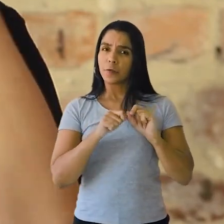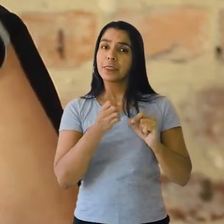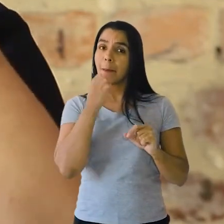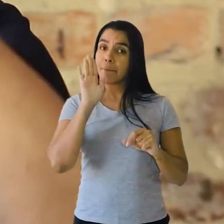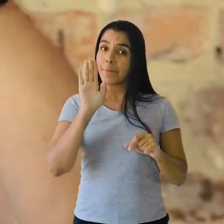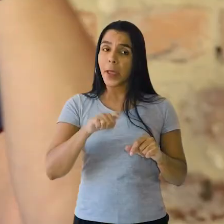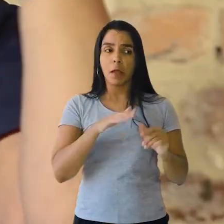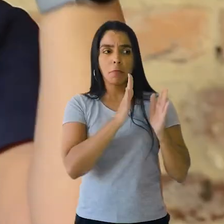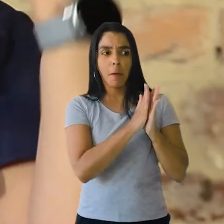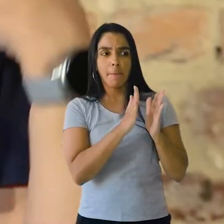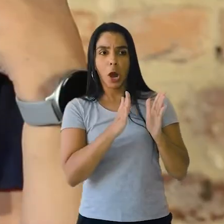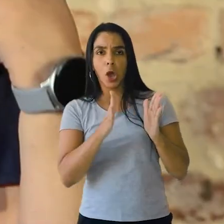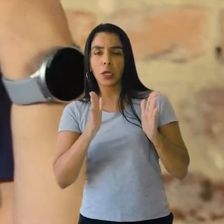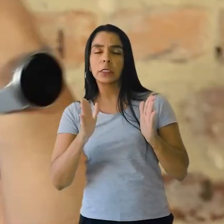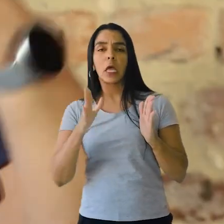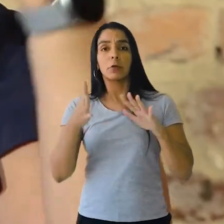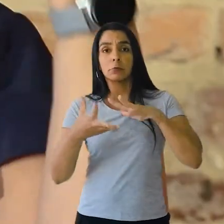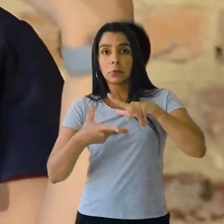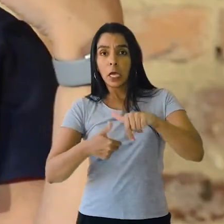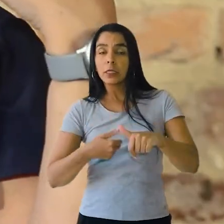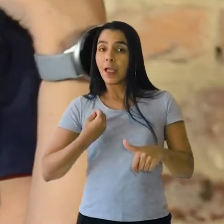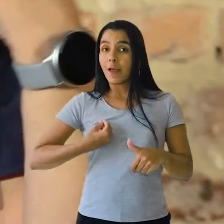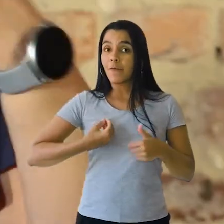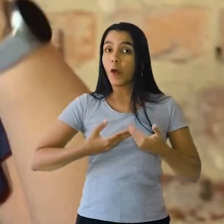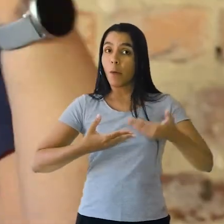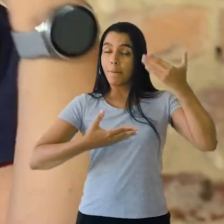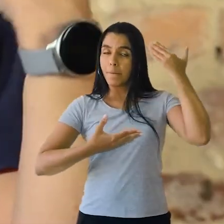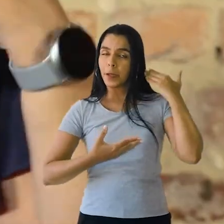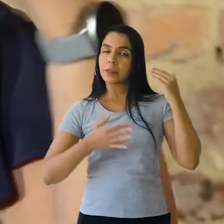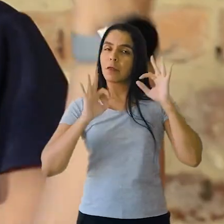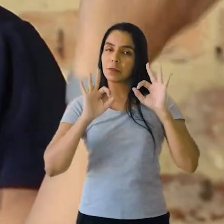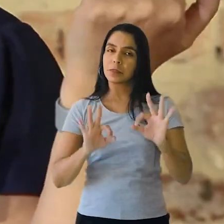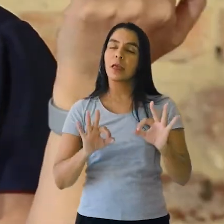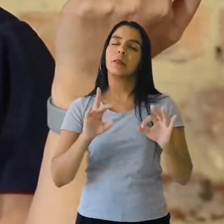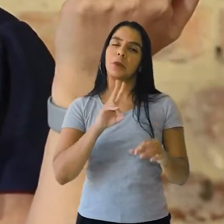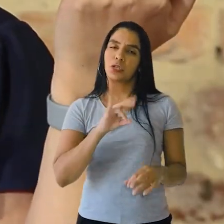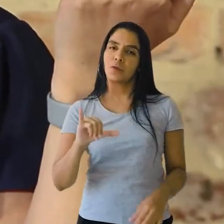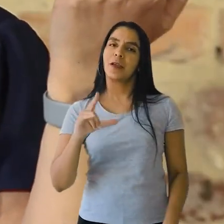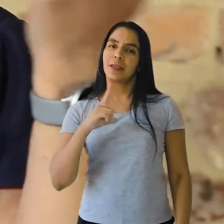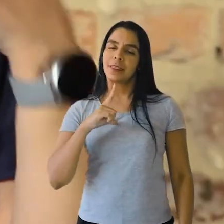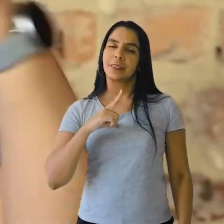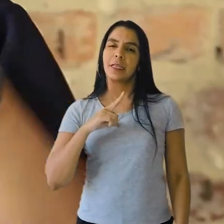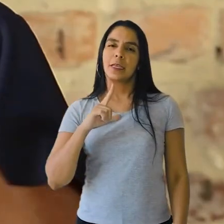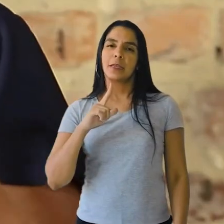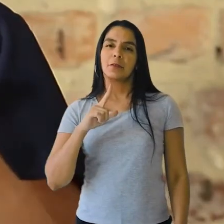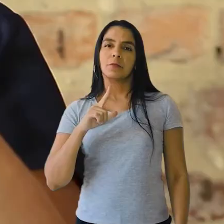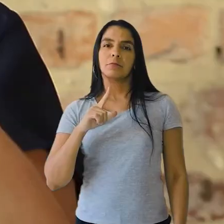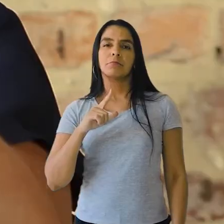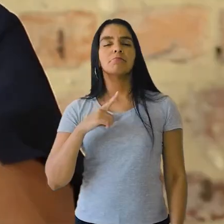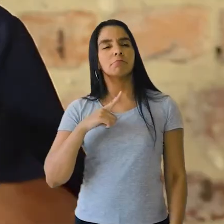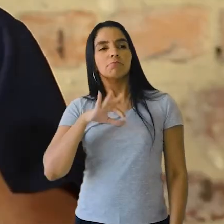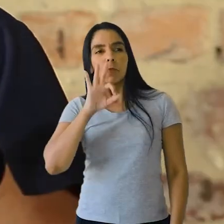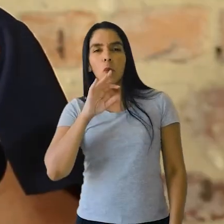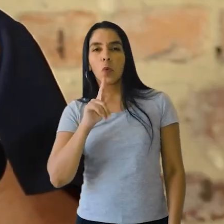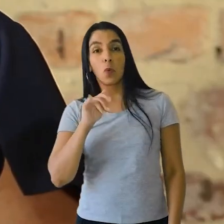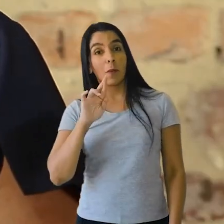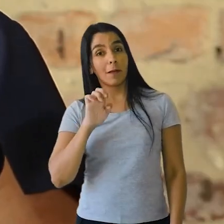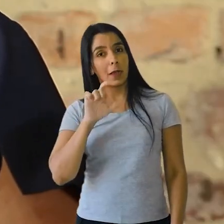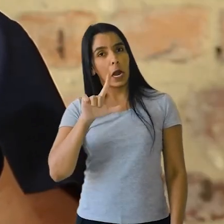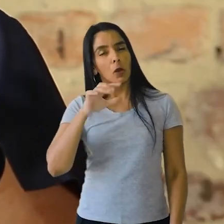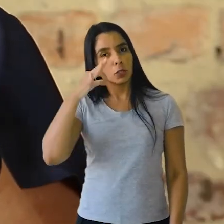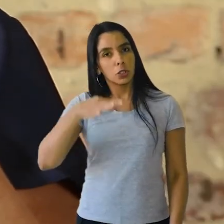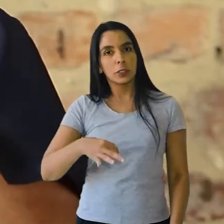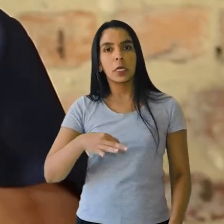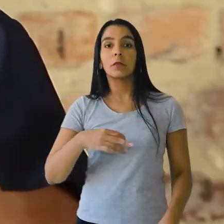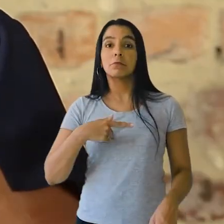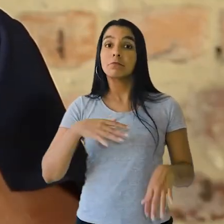ele é capaz de reconstituir bem processos que a Terra experimentou no passado, certamente ele vai ter um